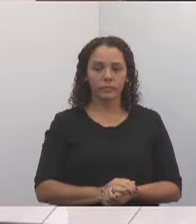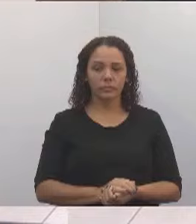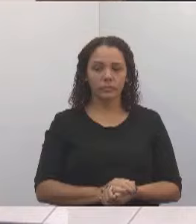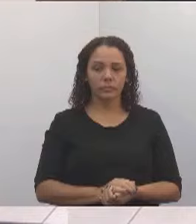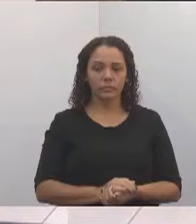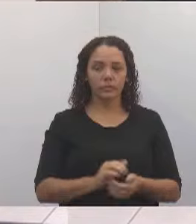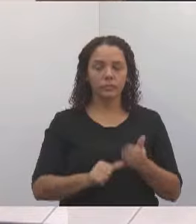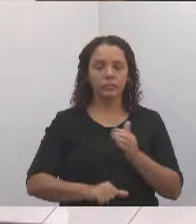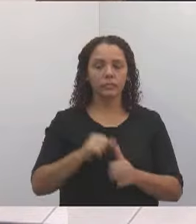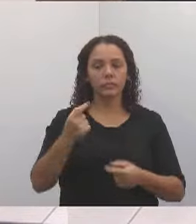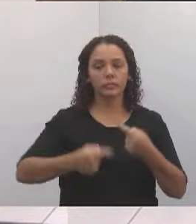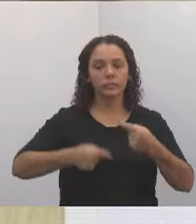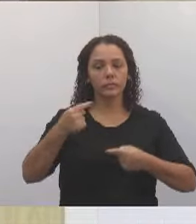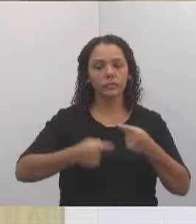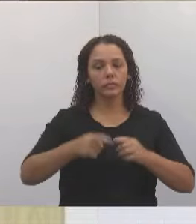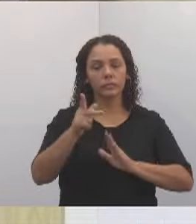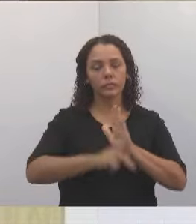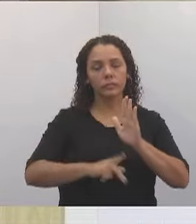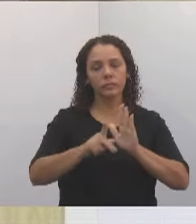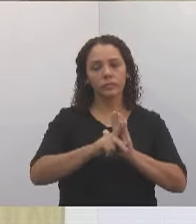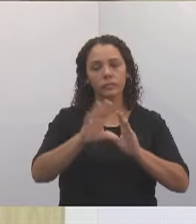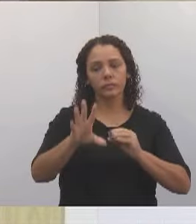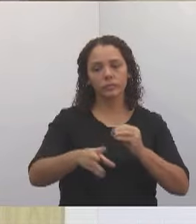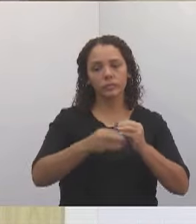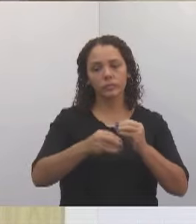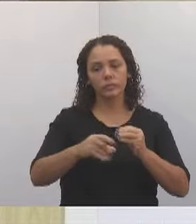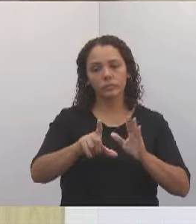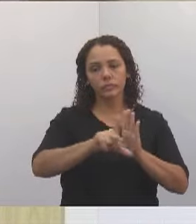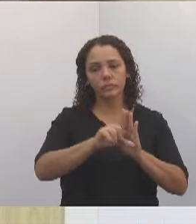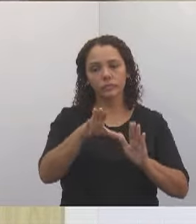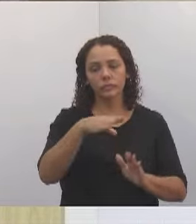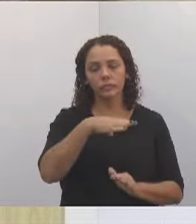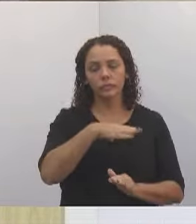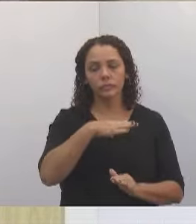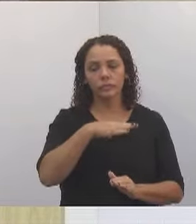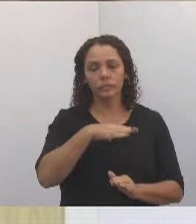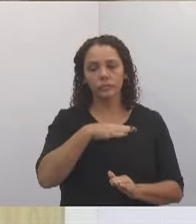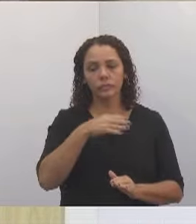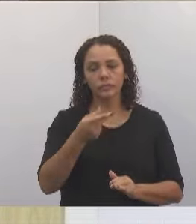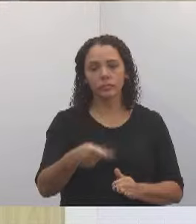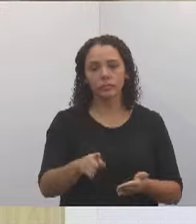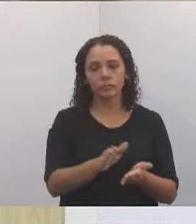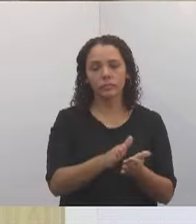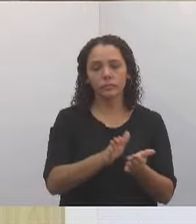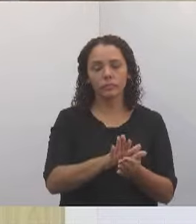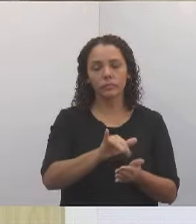Primeira discussão do projeto de emenda à Lei Orgânica do município de Jacareí.